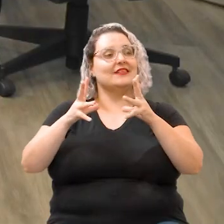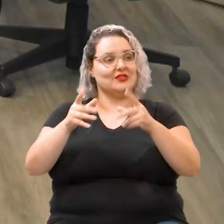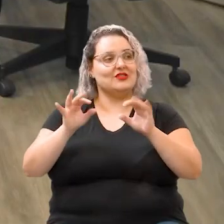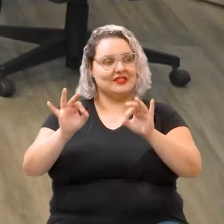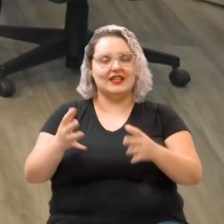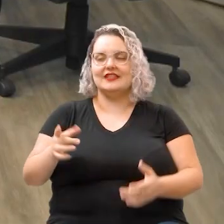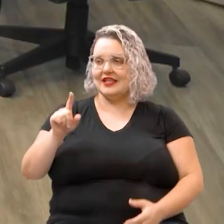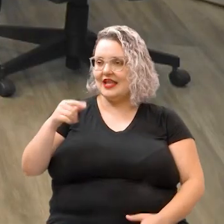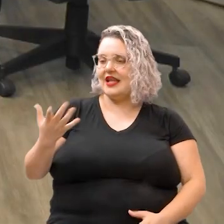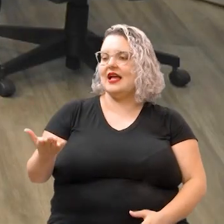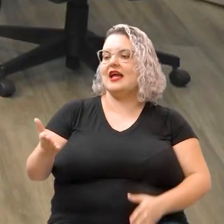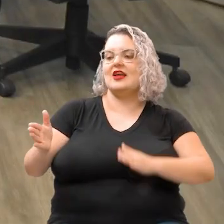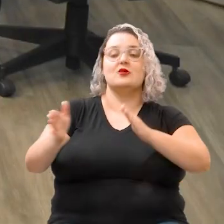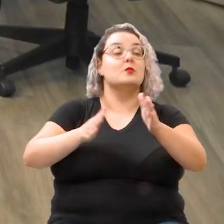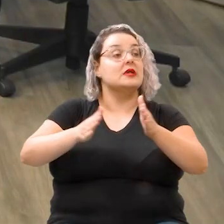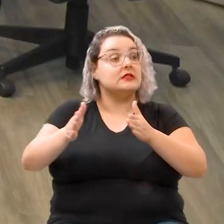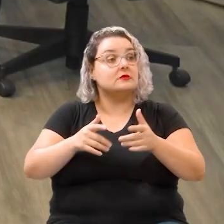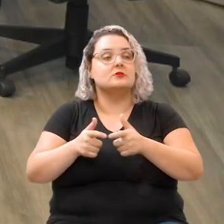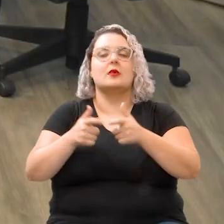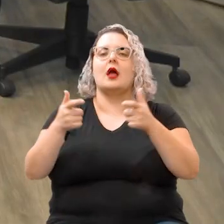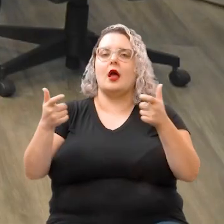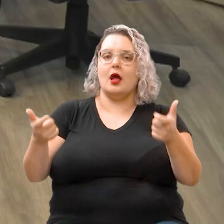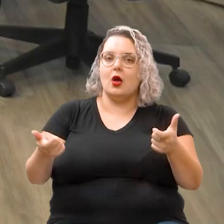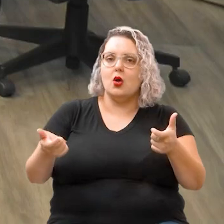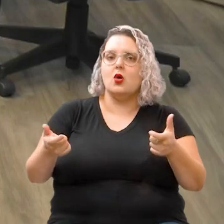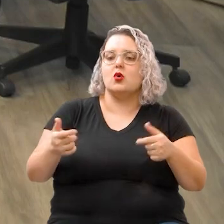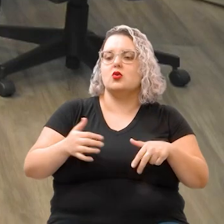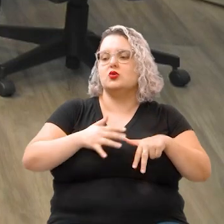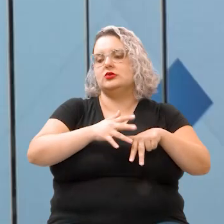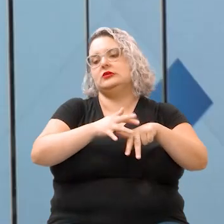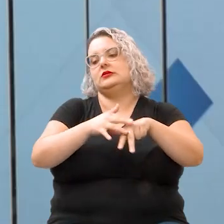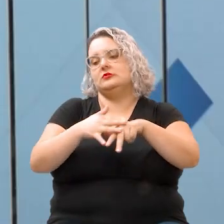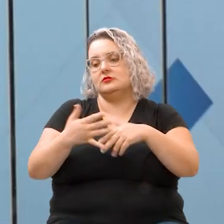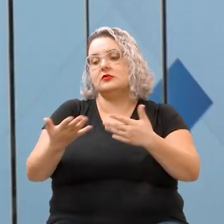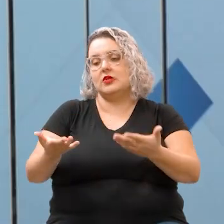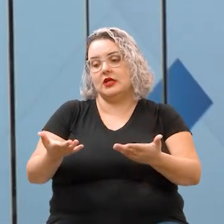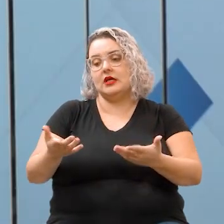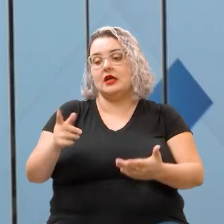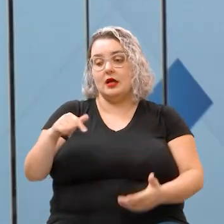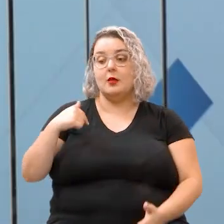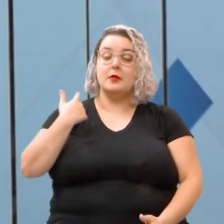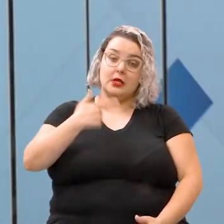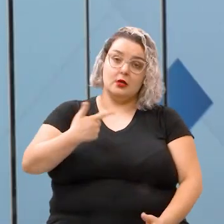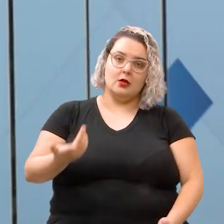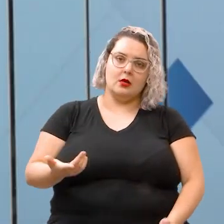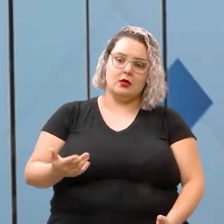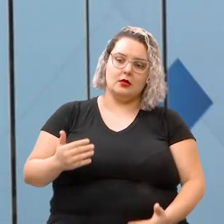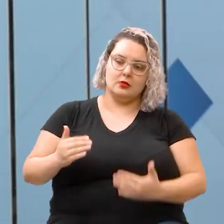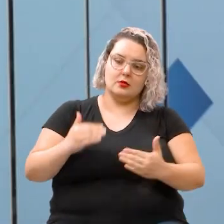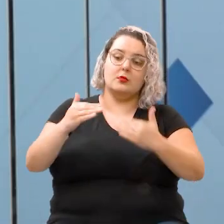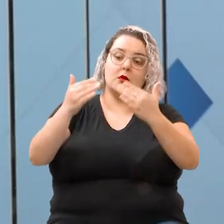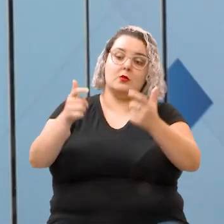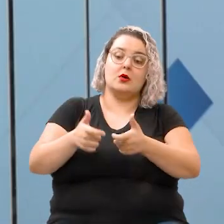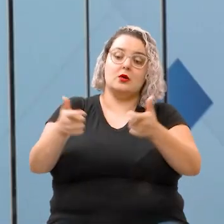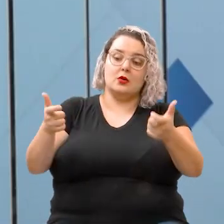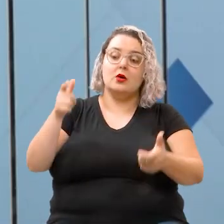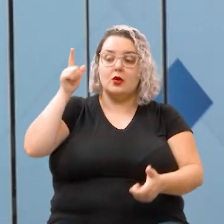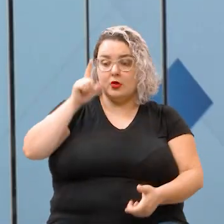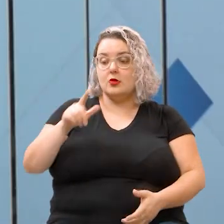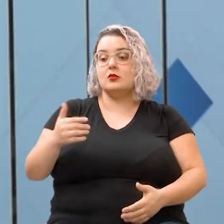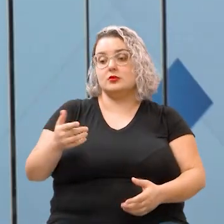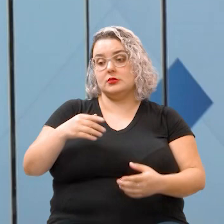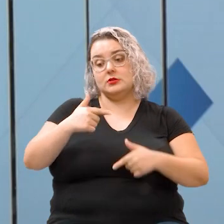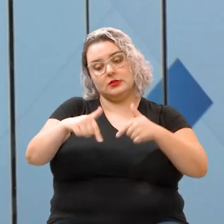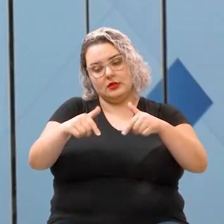né? Criar uma acessibilidade aí aos pacientes, né? E isso gera para a gente uma maior produtividade, né? A gente consegue